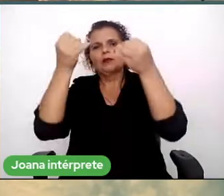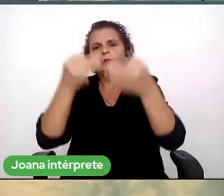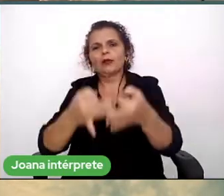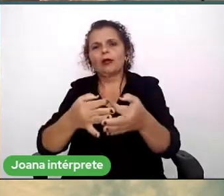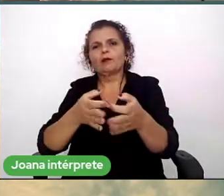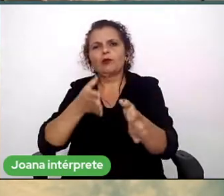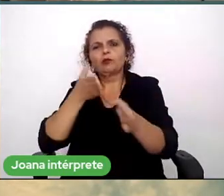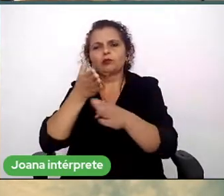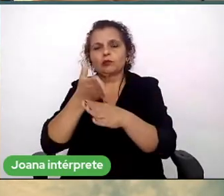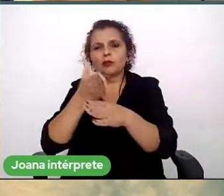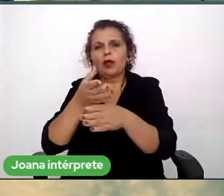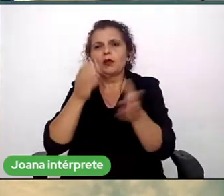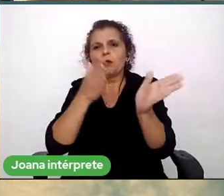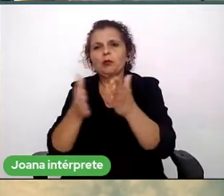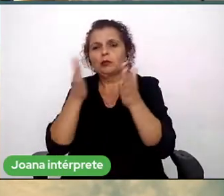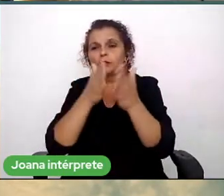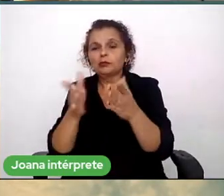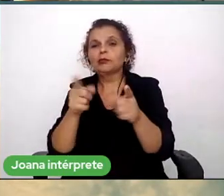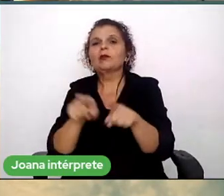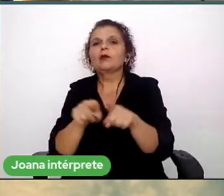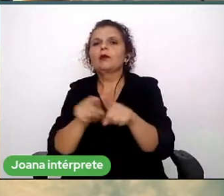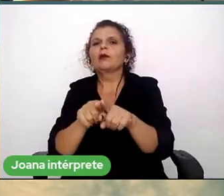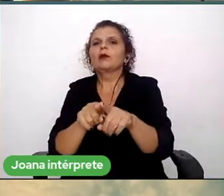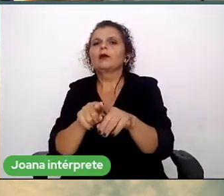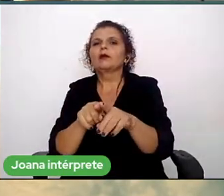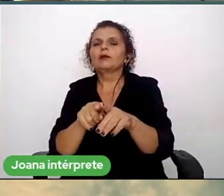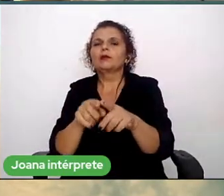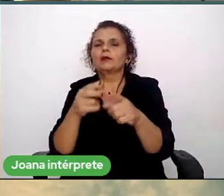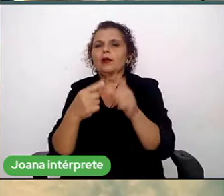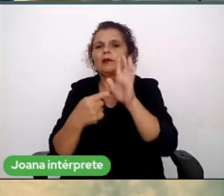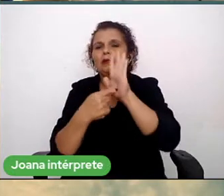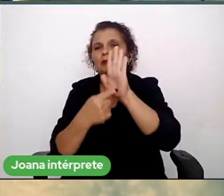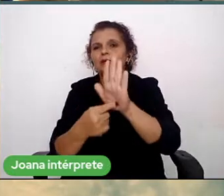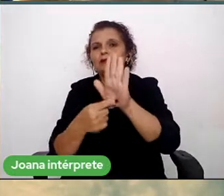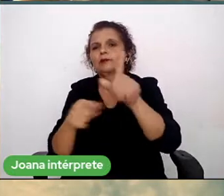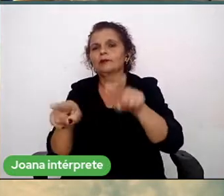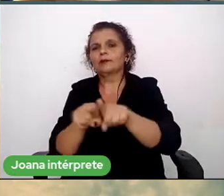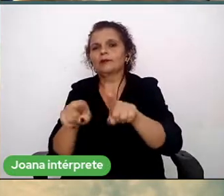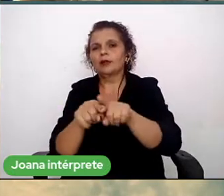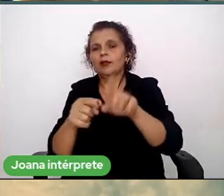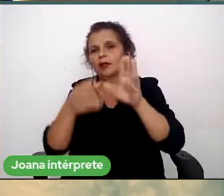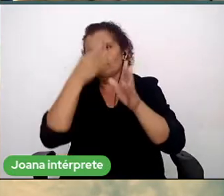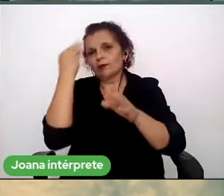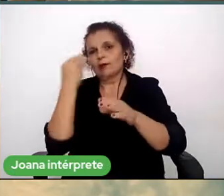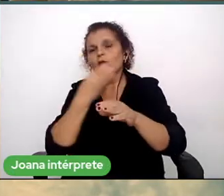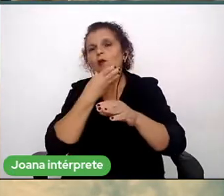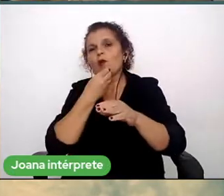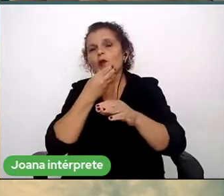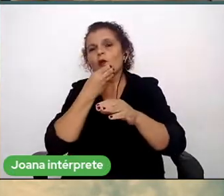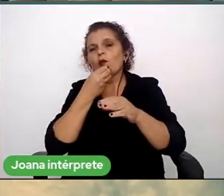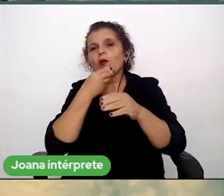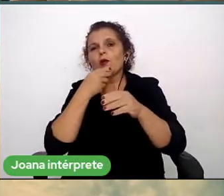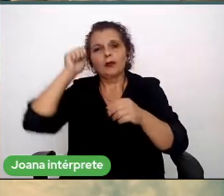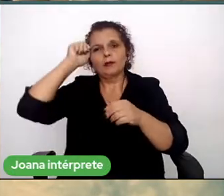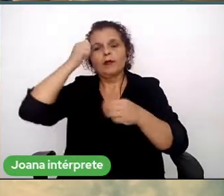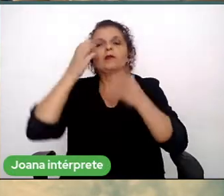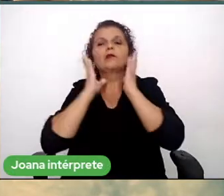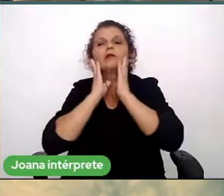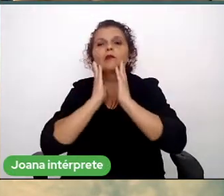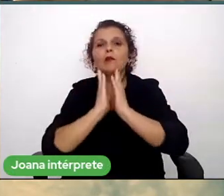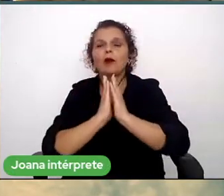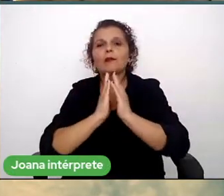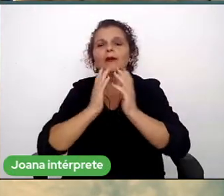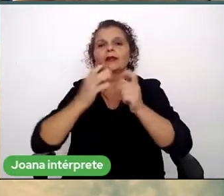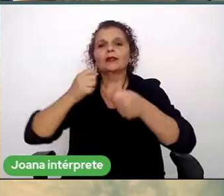efetividade não produtividade e só para completar um pouco apresentação aqui a parte que esqueceu são o e aqui Uma barba grande e